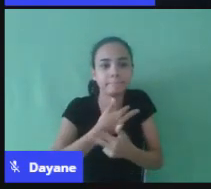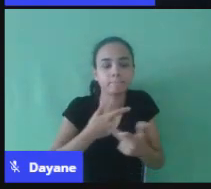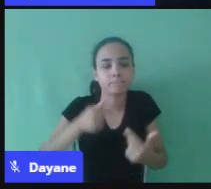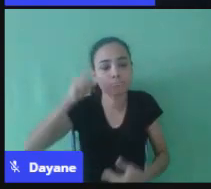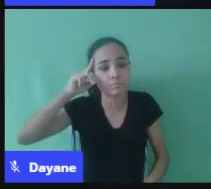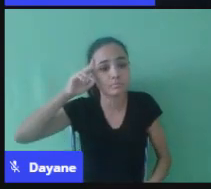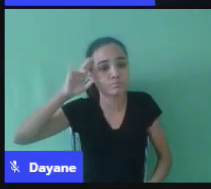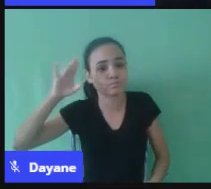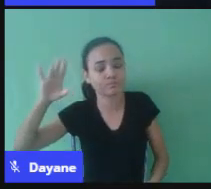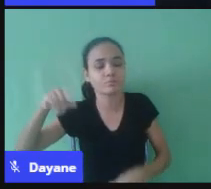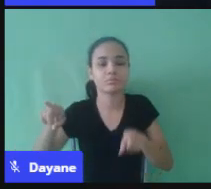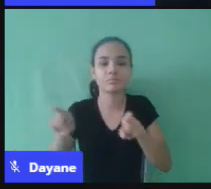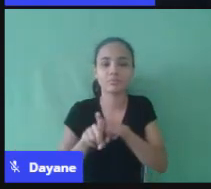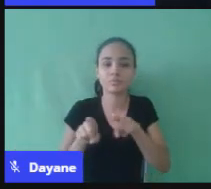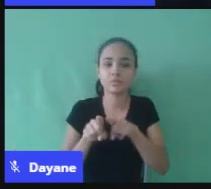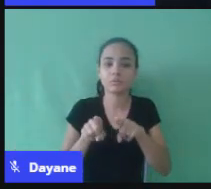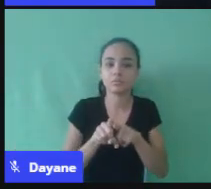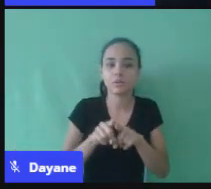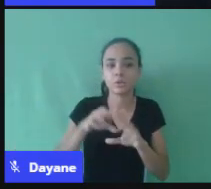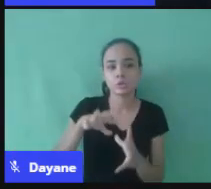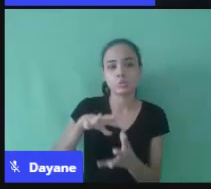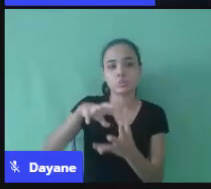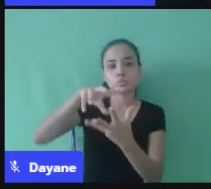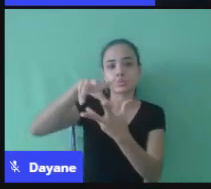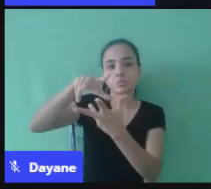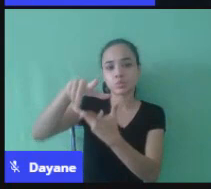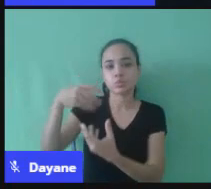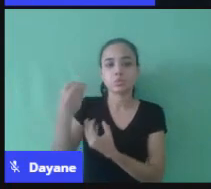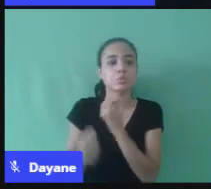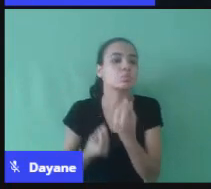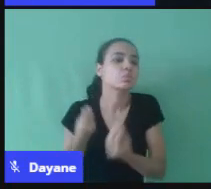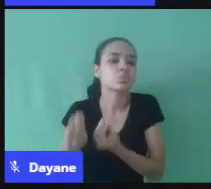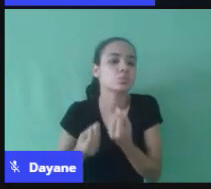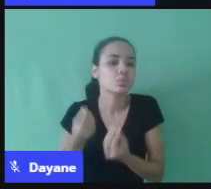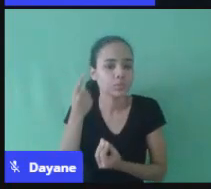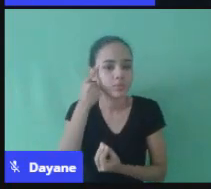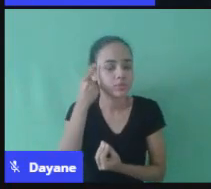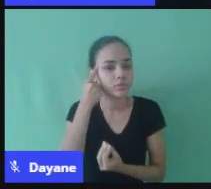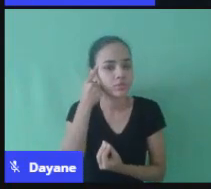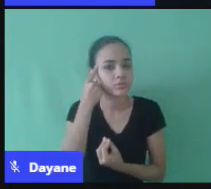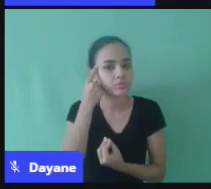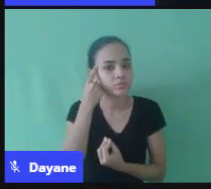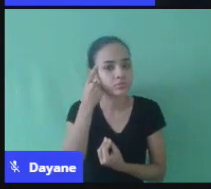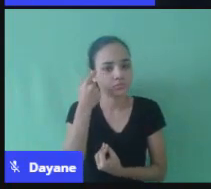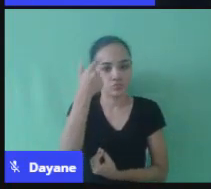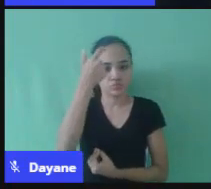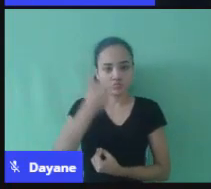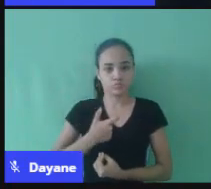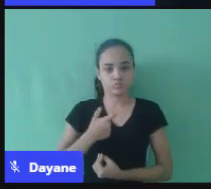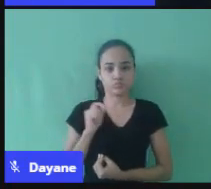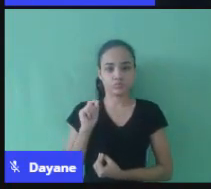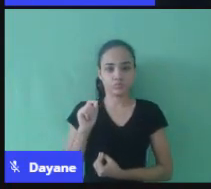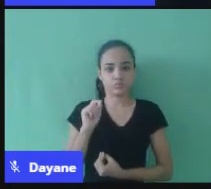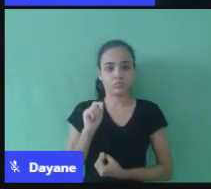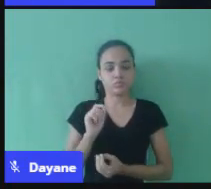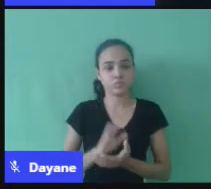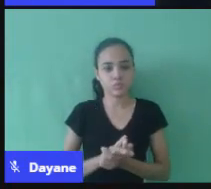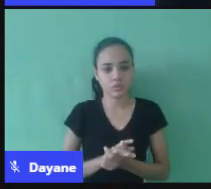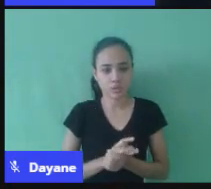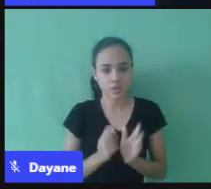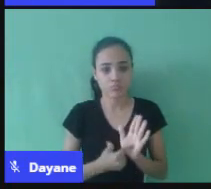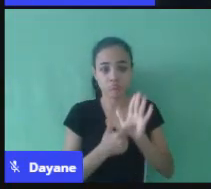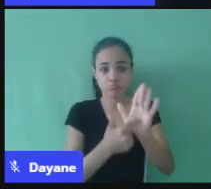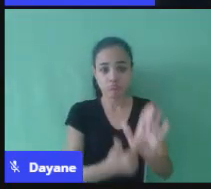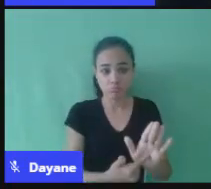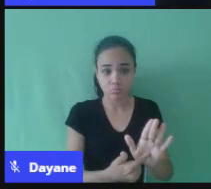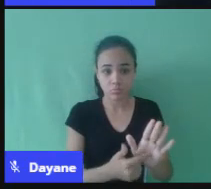mundo. Somos o que escrevemos, o que postamos e o que curtimos, né? O ensino é